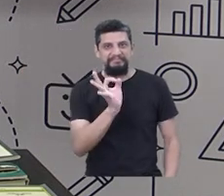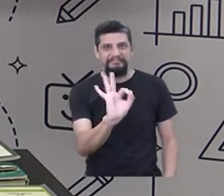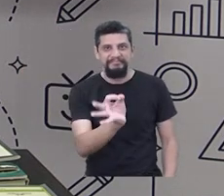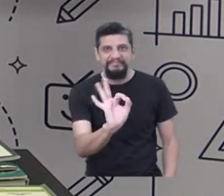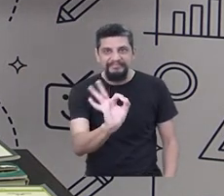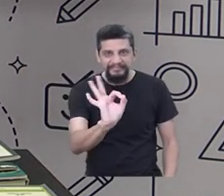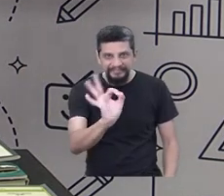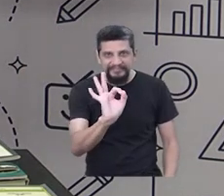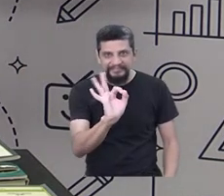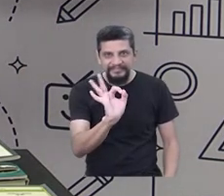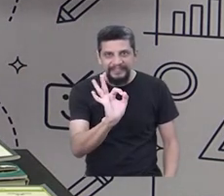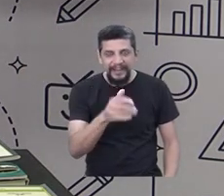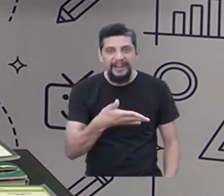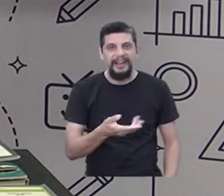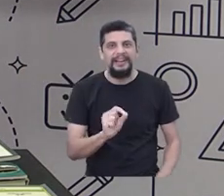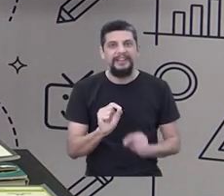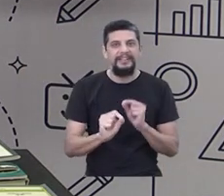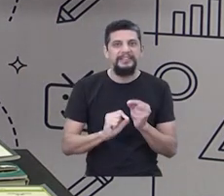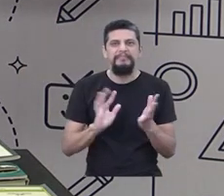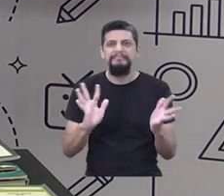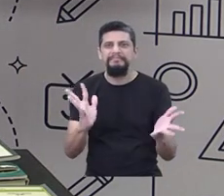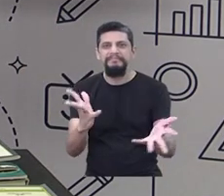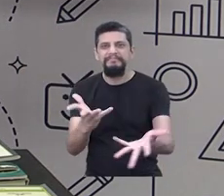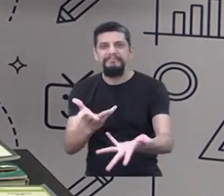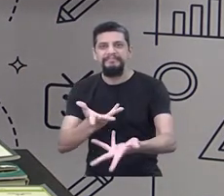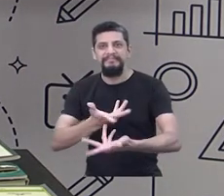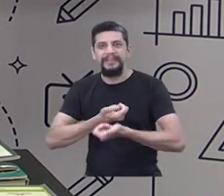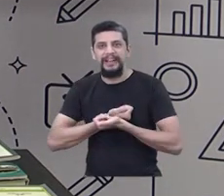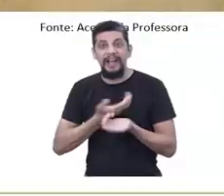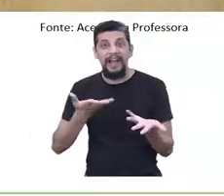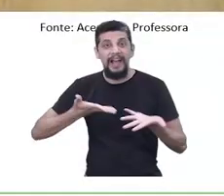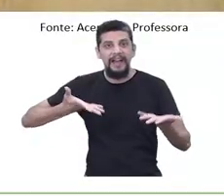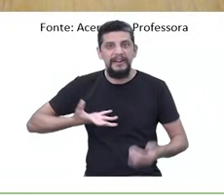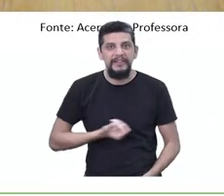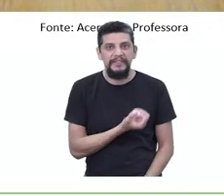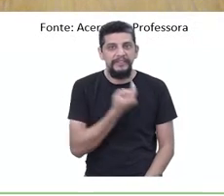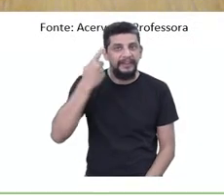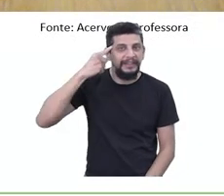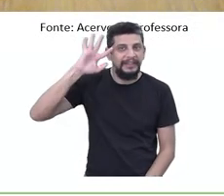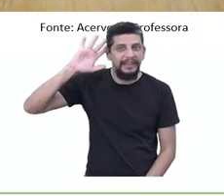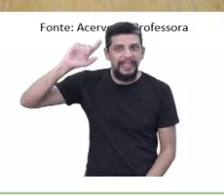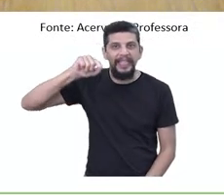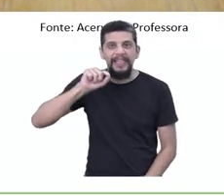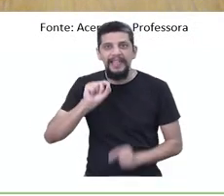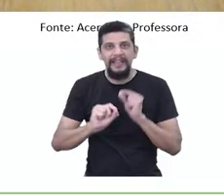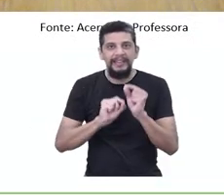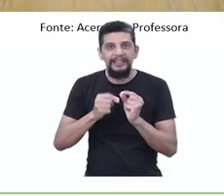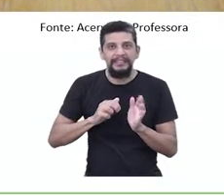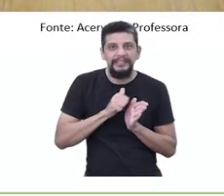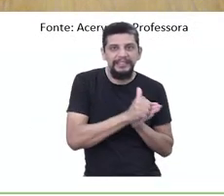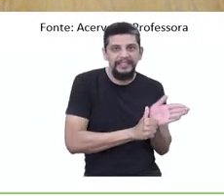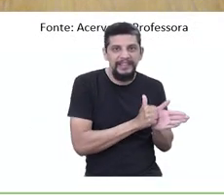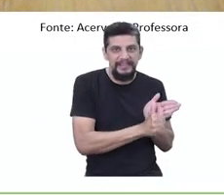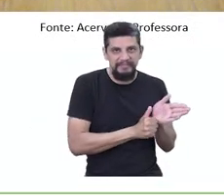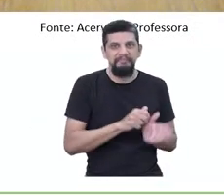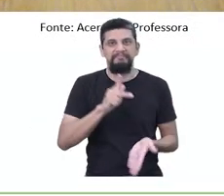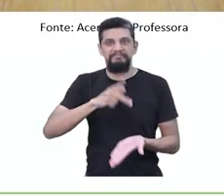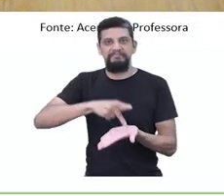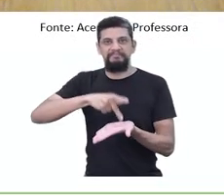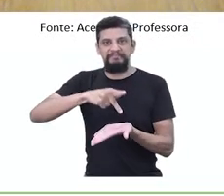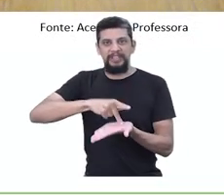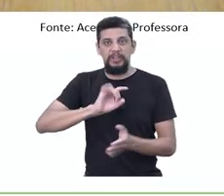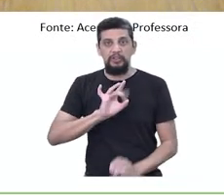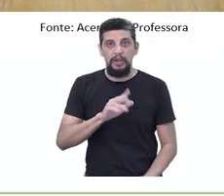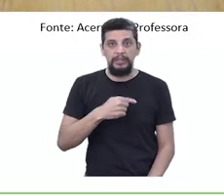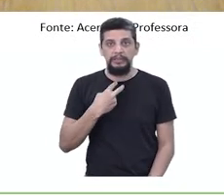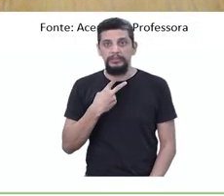Isso mesmo! Que maravilha! E a viagem hoje será de trem! É